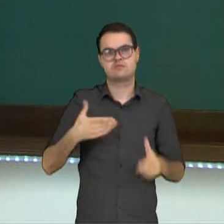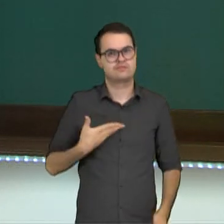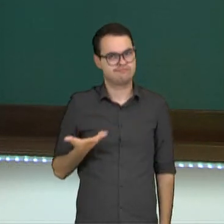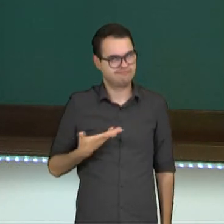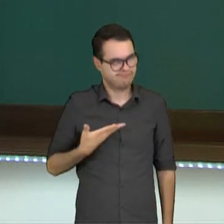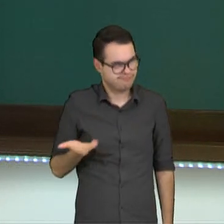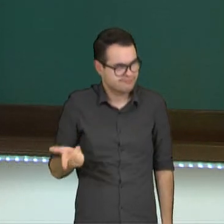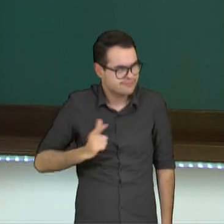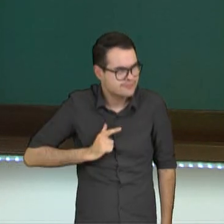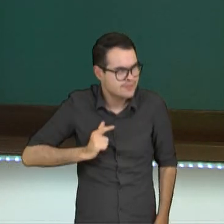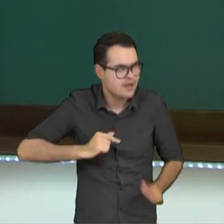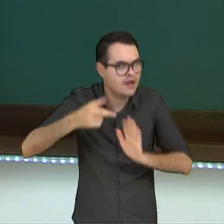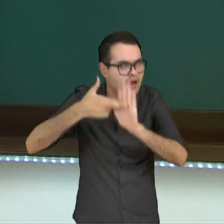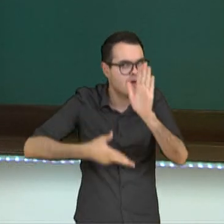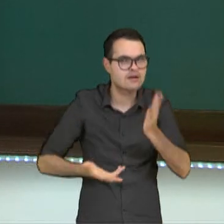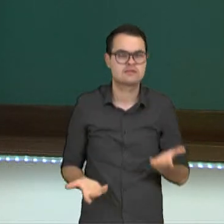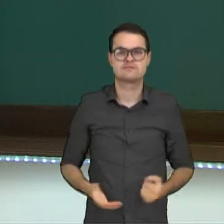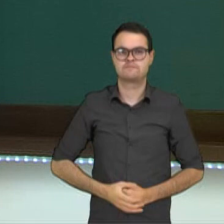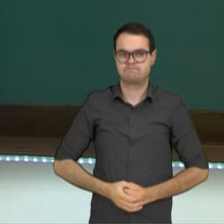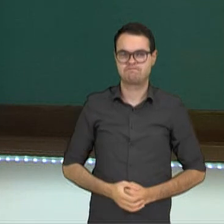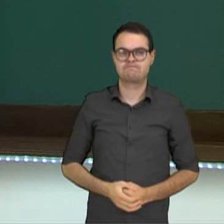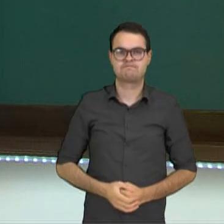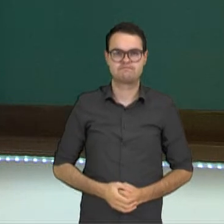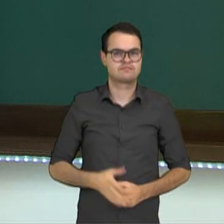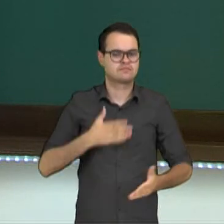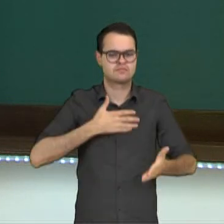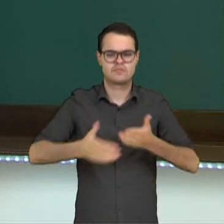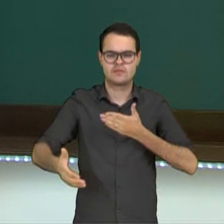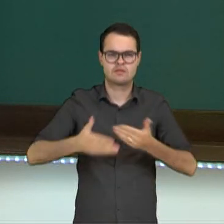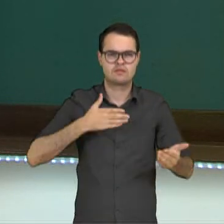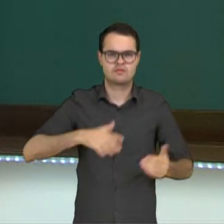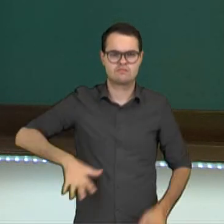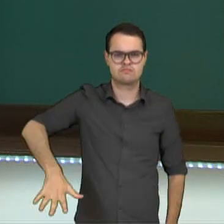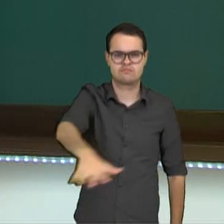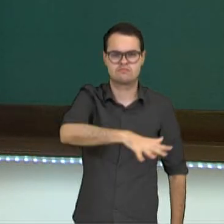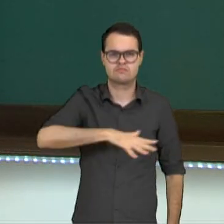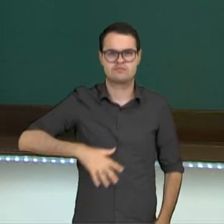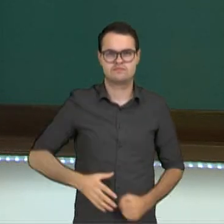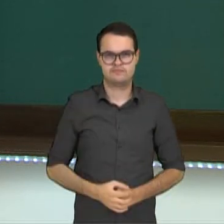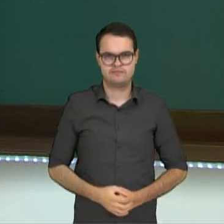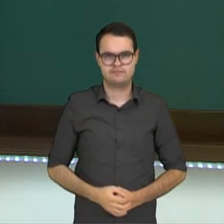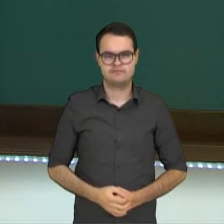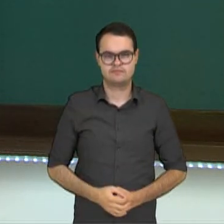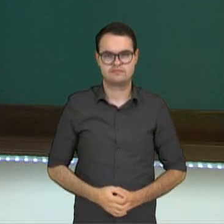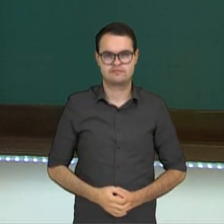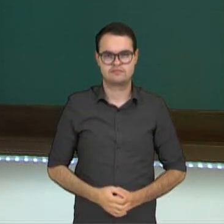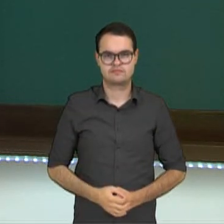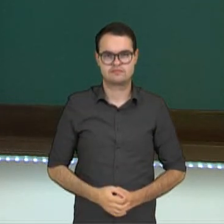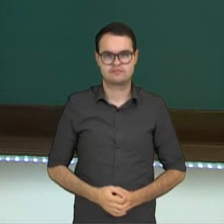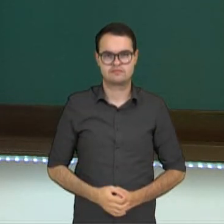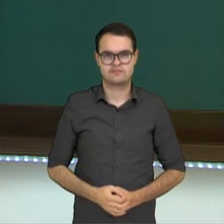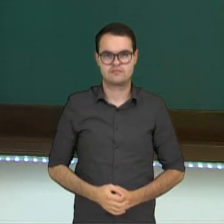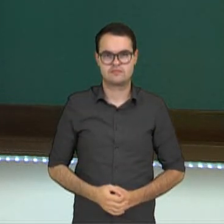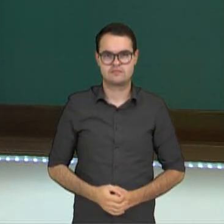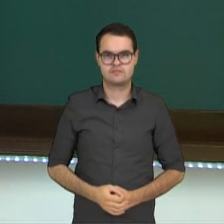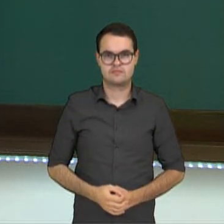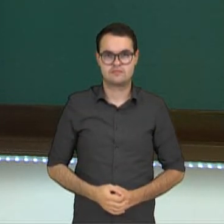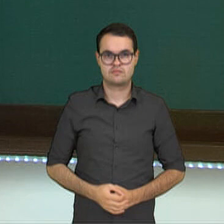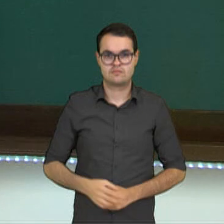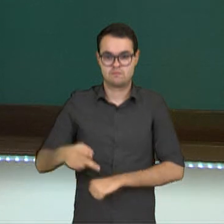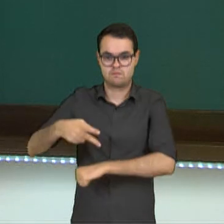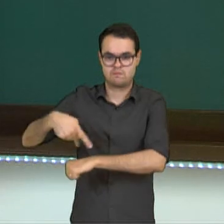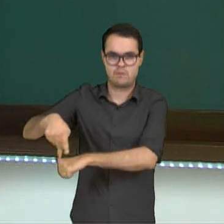regra. Certo? Por todos os participantes. Então, multilateral